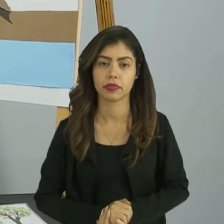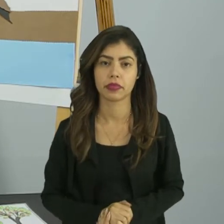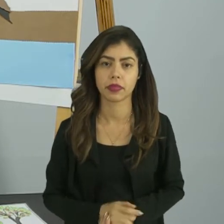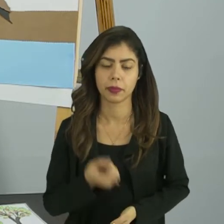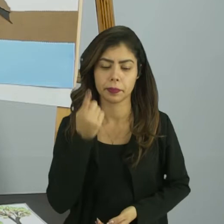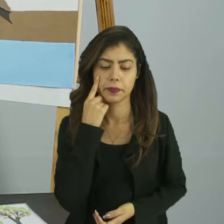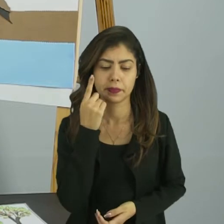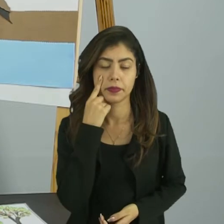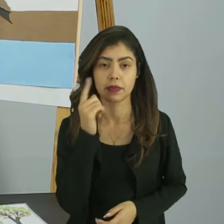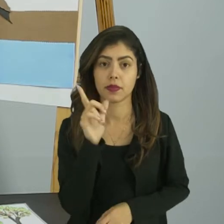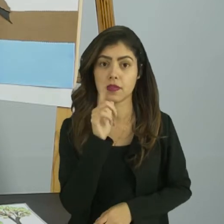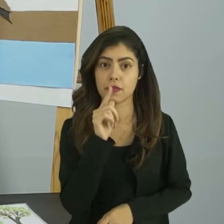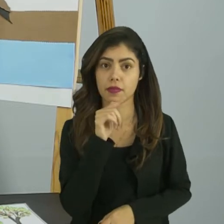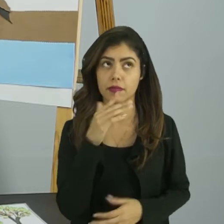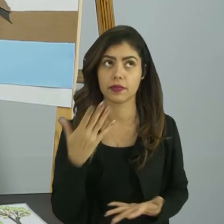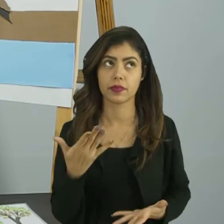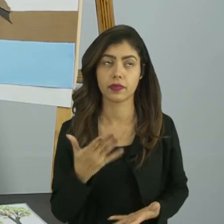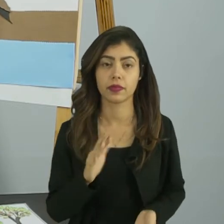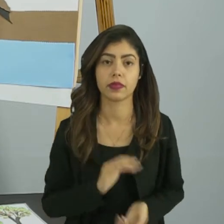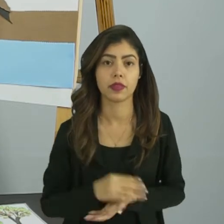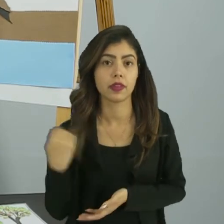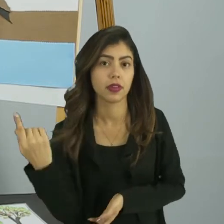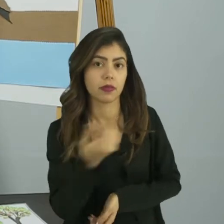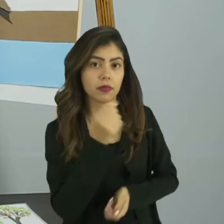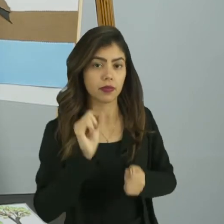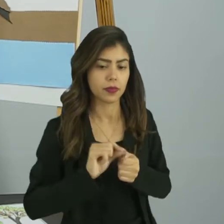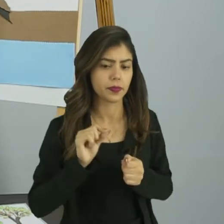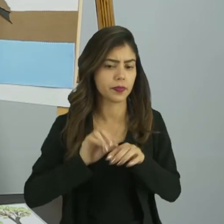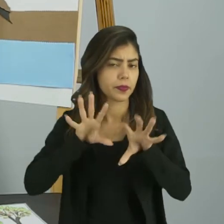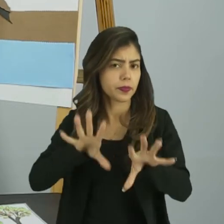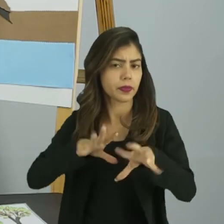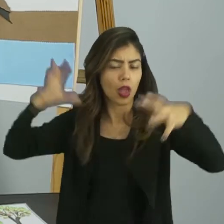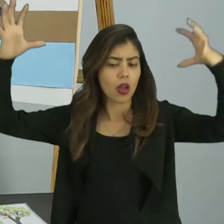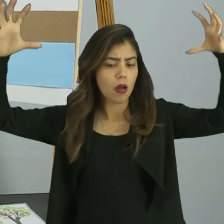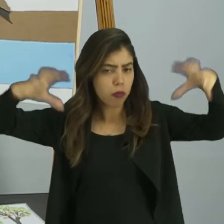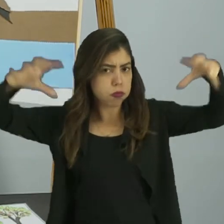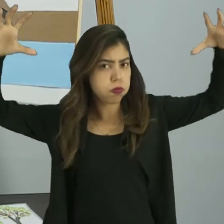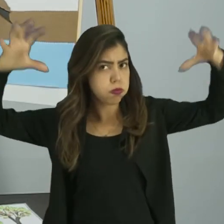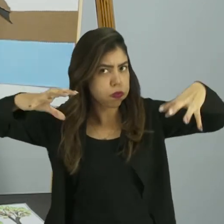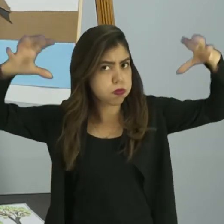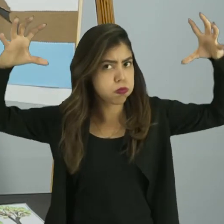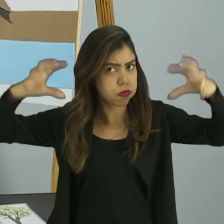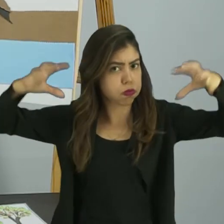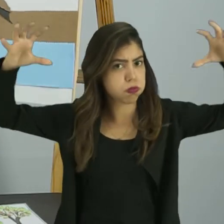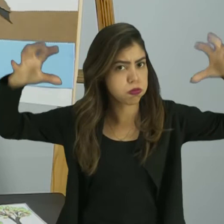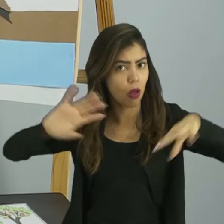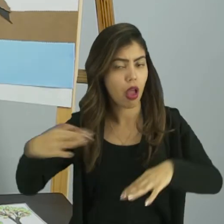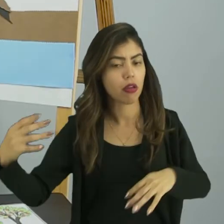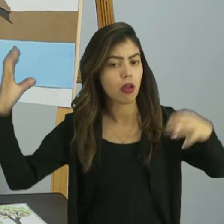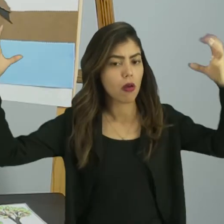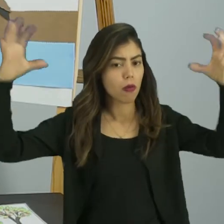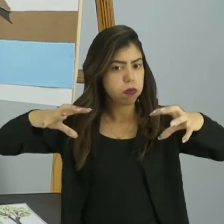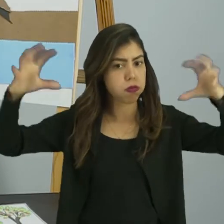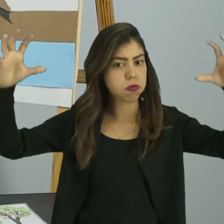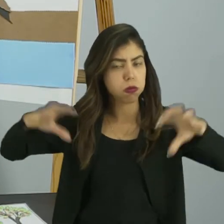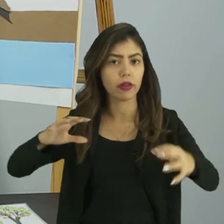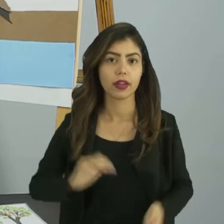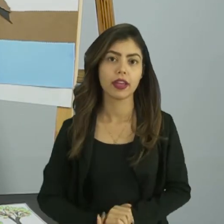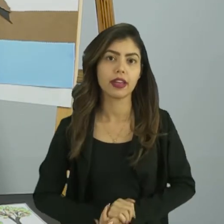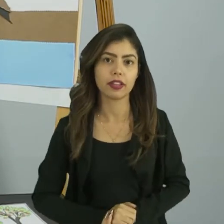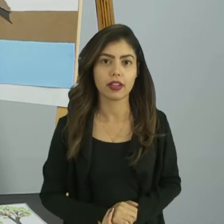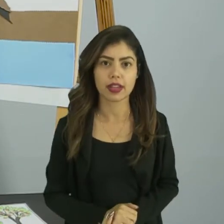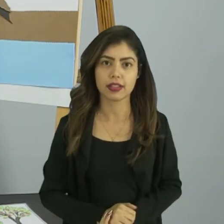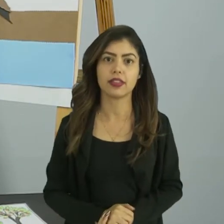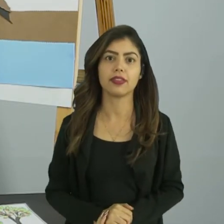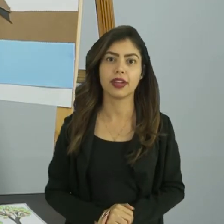aqui a nossa água. Vamos fazer de conta que aqui vai chover bastante, não é? E quando chove, significa que